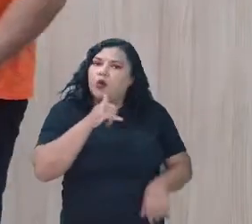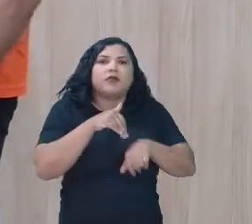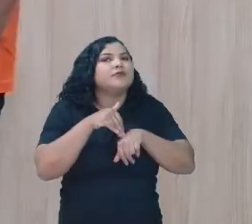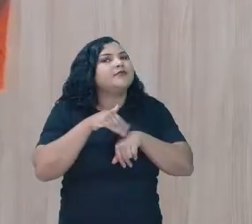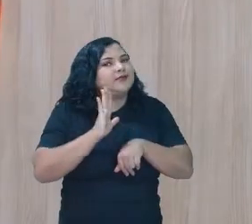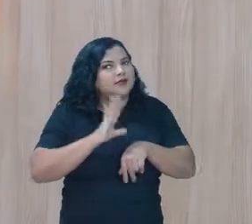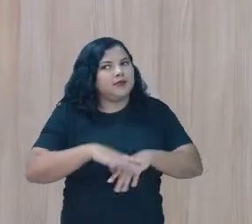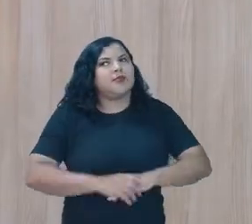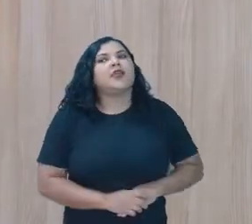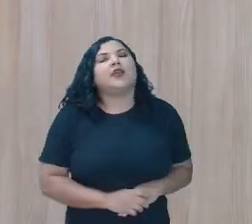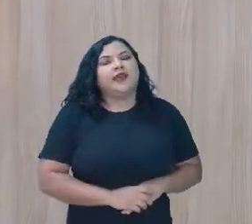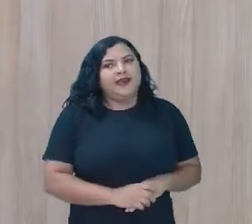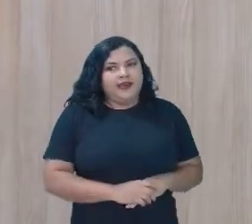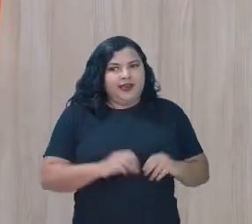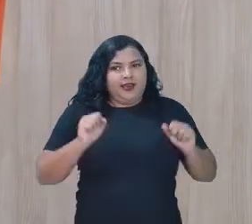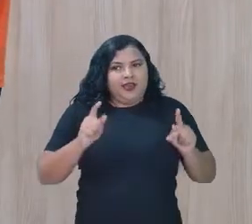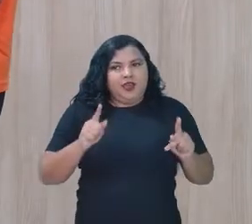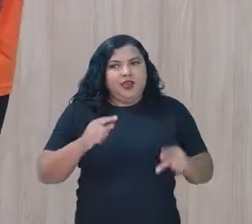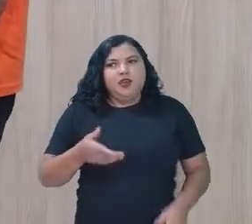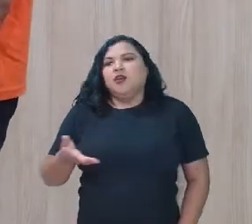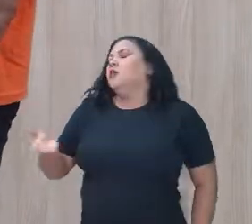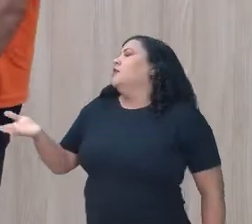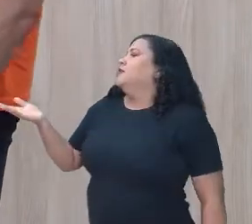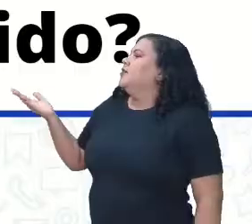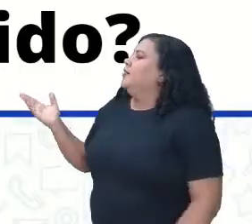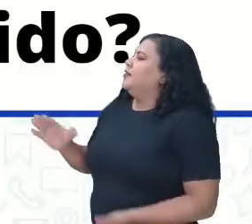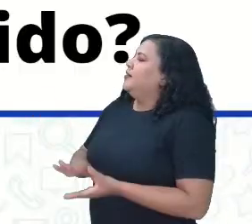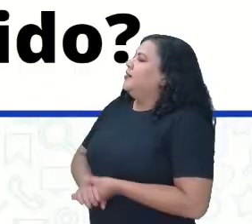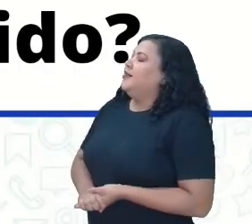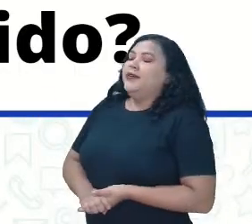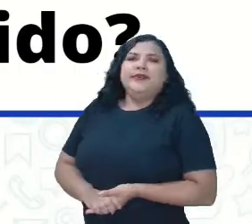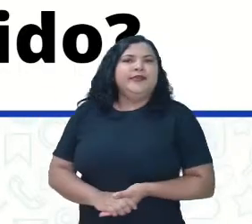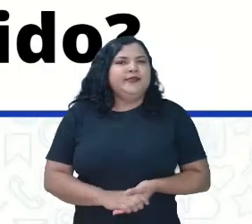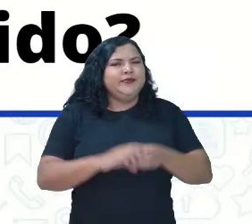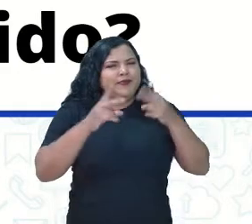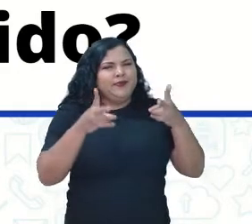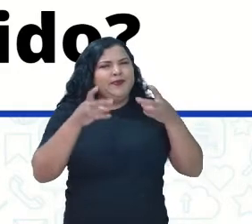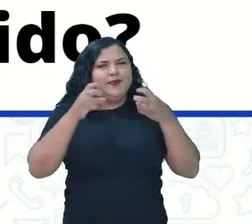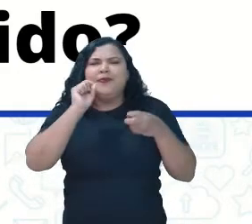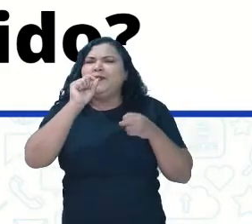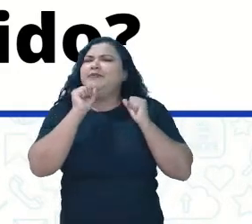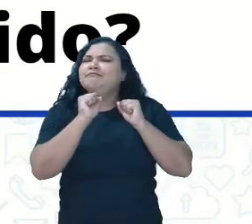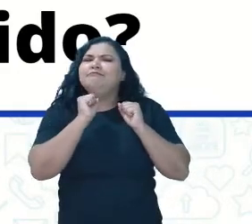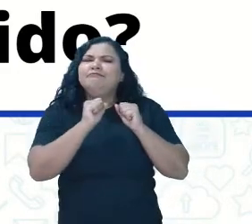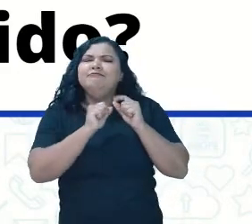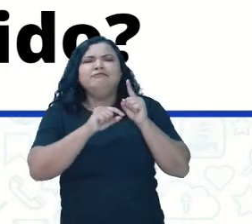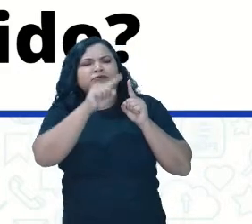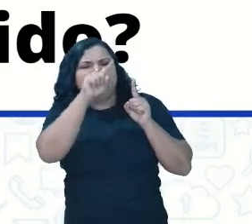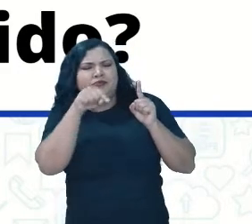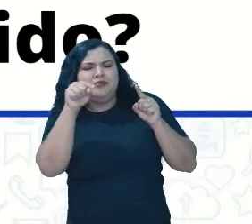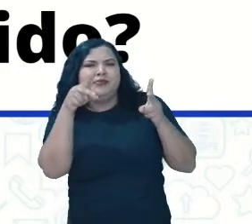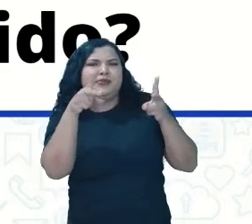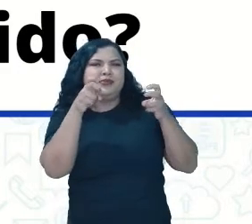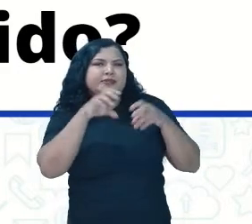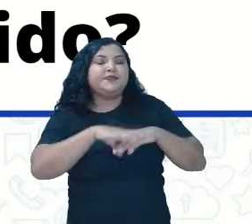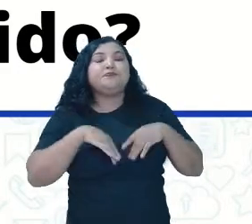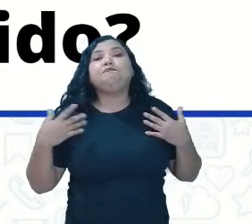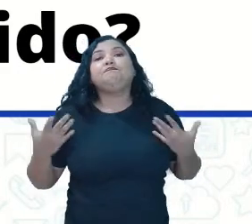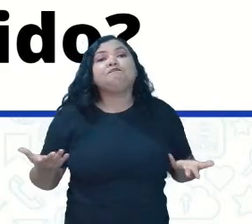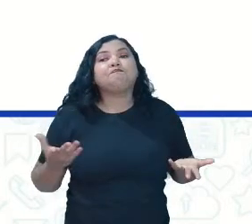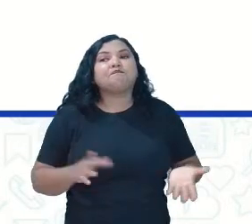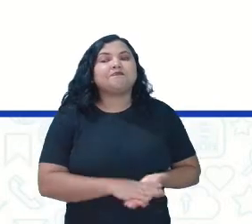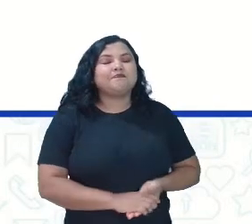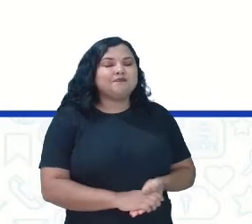tempo maior, certo? Então, observe essas 3 situações aí e vamos analisar o que é que a gente pode